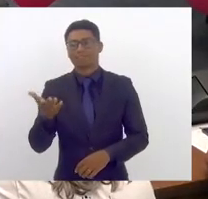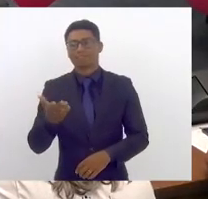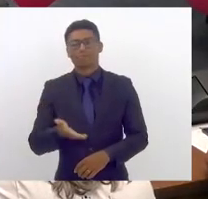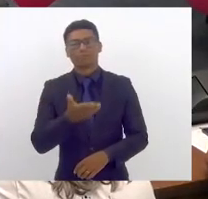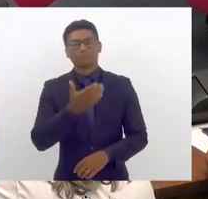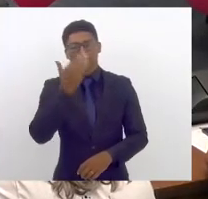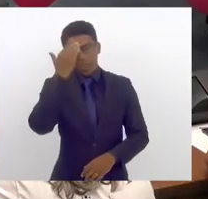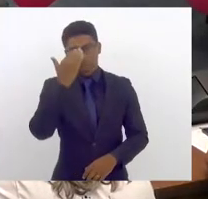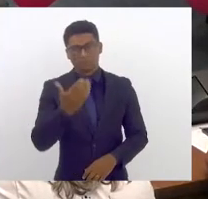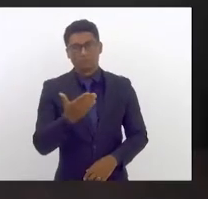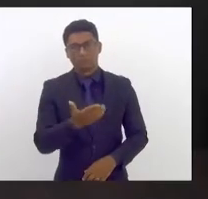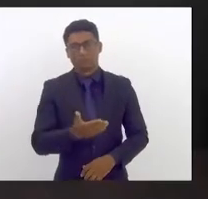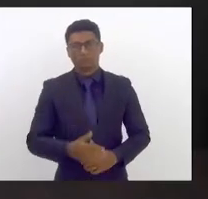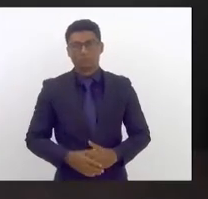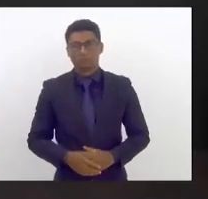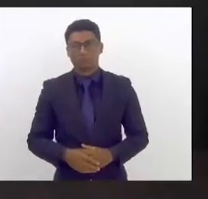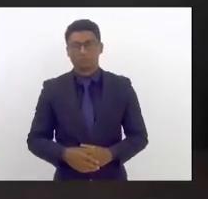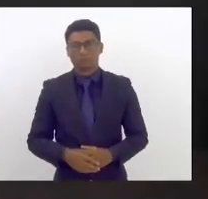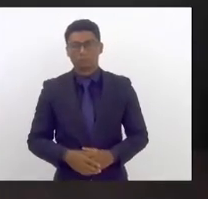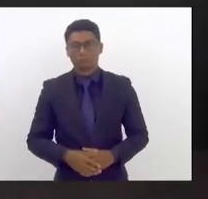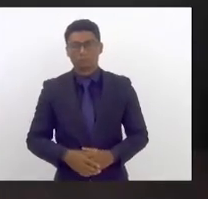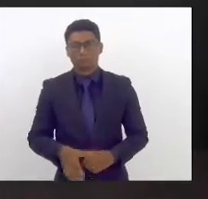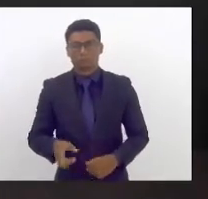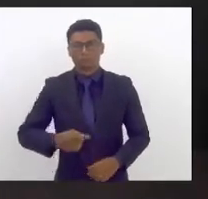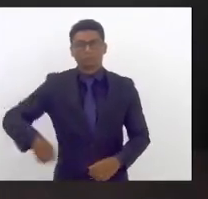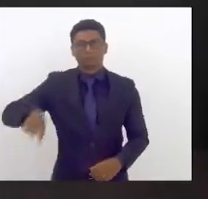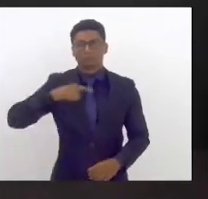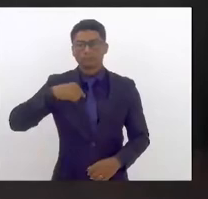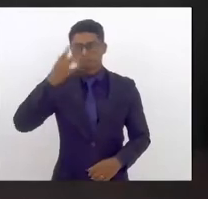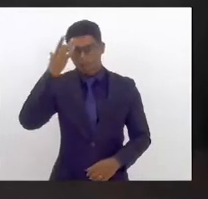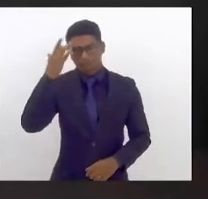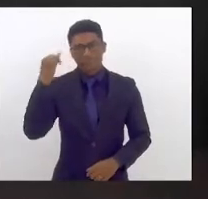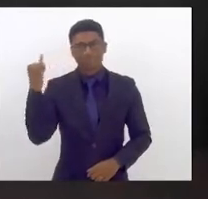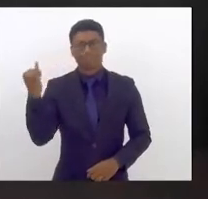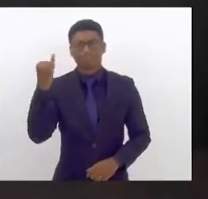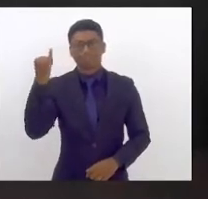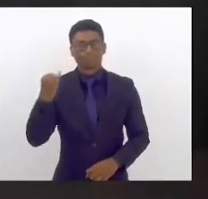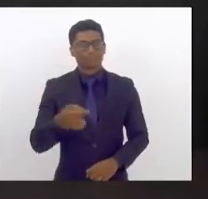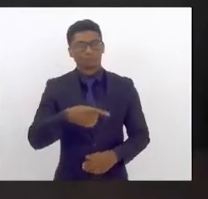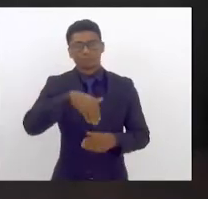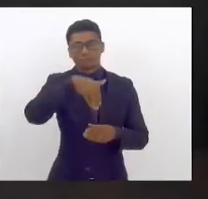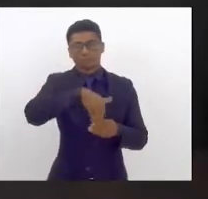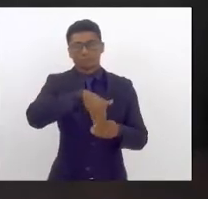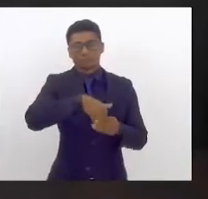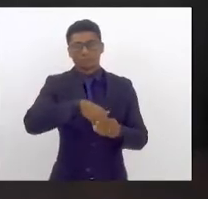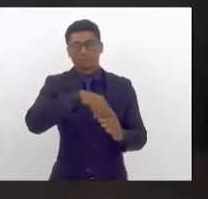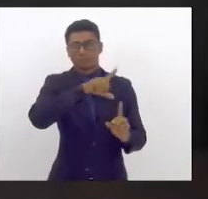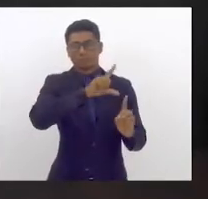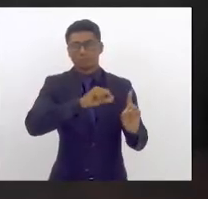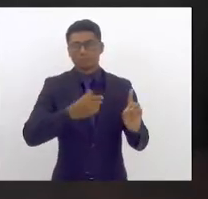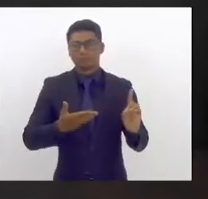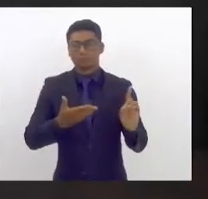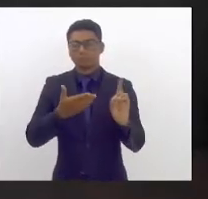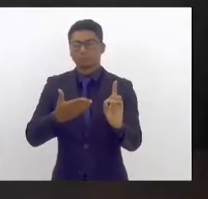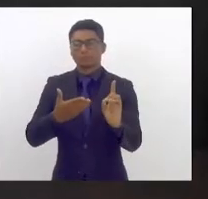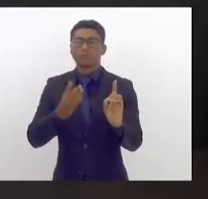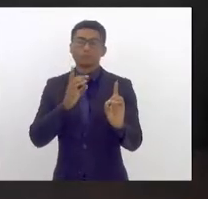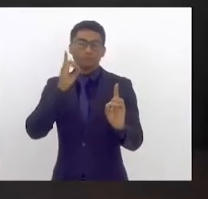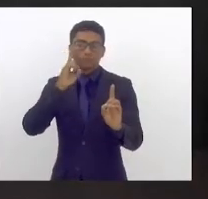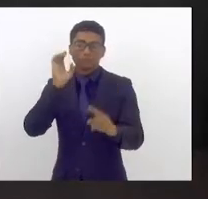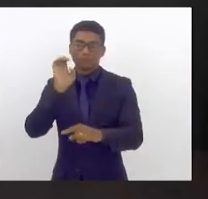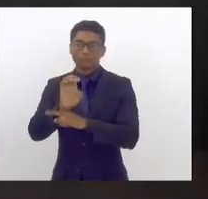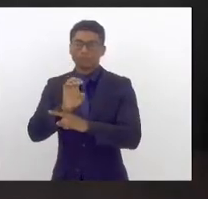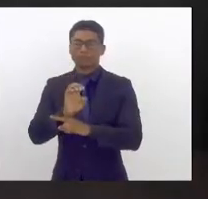Dani Balbi né Para a gente foi muito importante eleger a Dani para fazer a manutenção